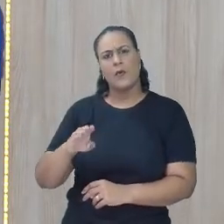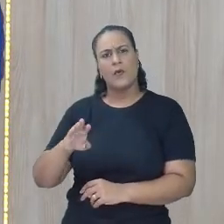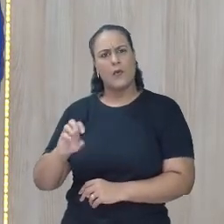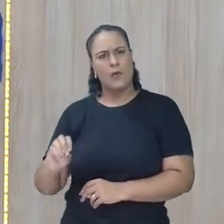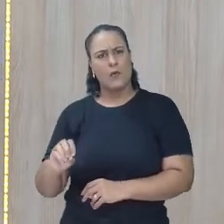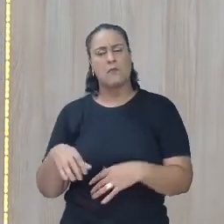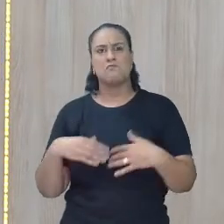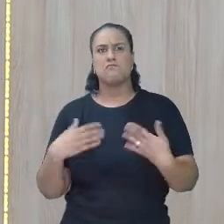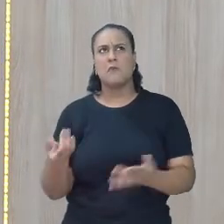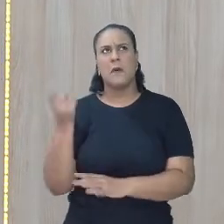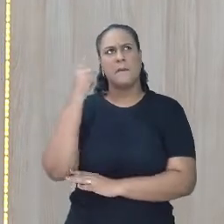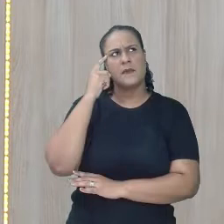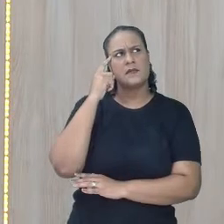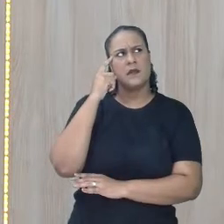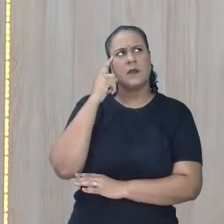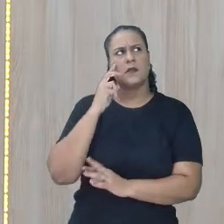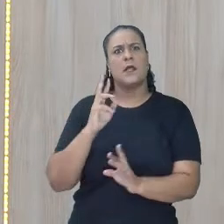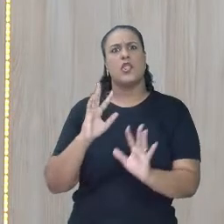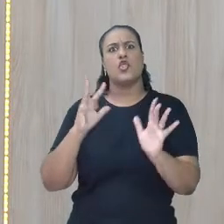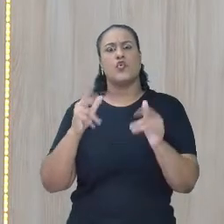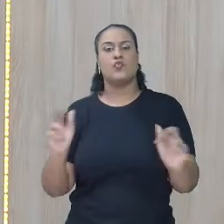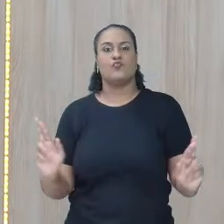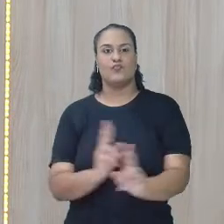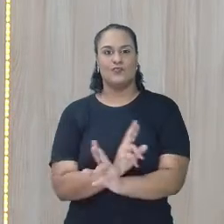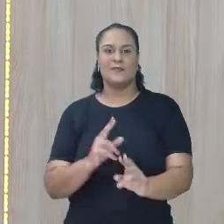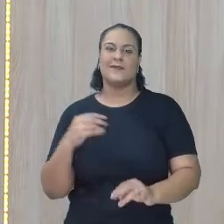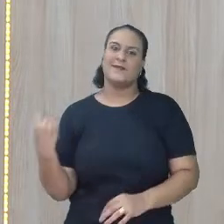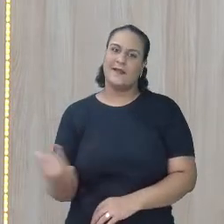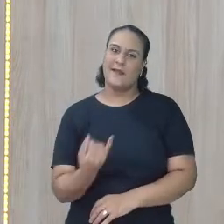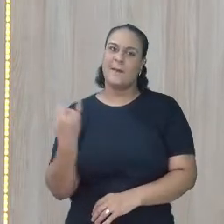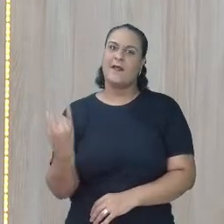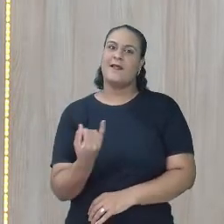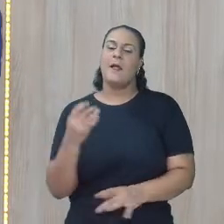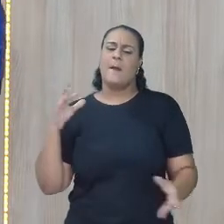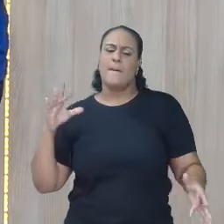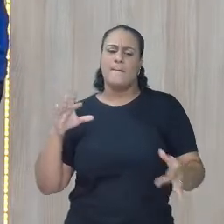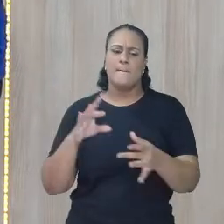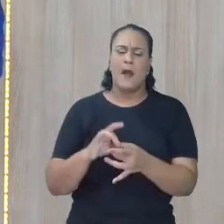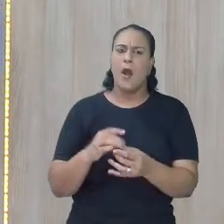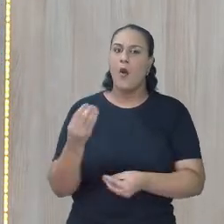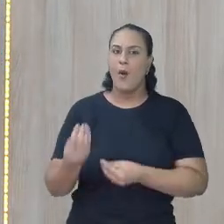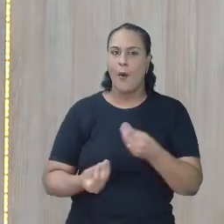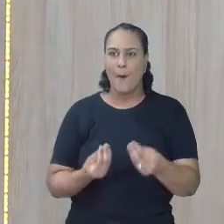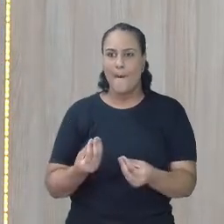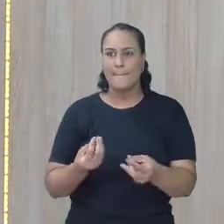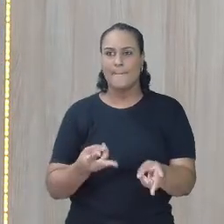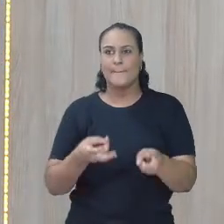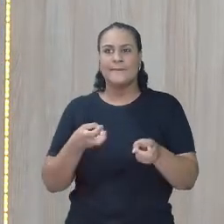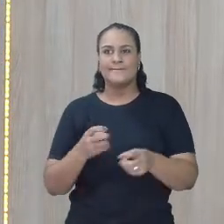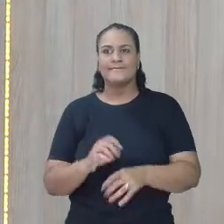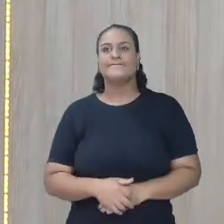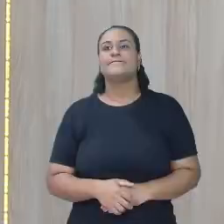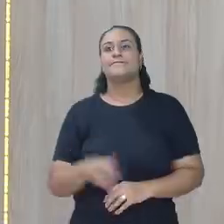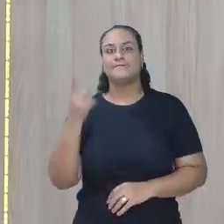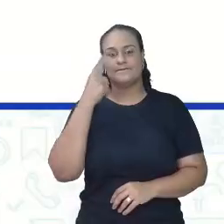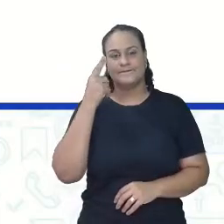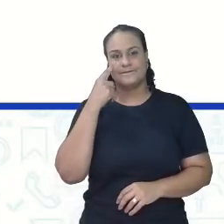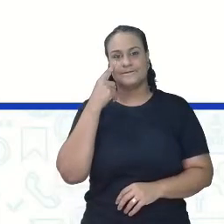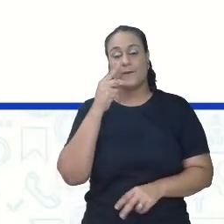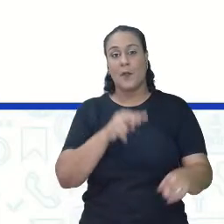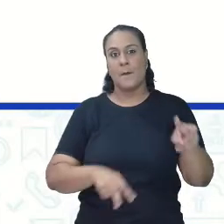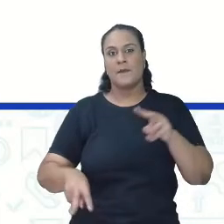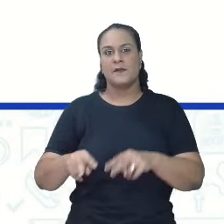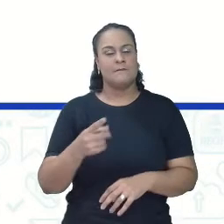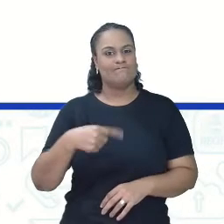aí que uma coisa leva a outra, né? É importante criar essa associação entre as formas, tá certo? Daí, eu coloquei aqui, ó, observação para você